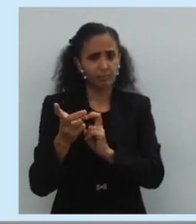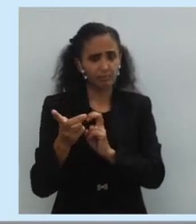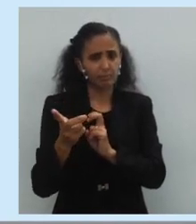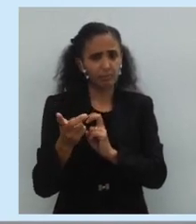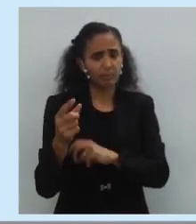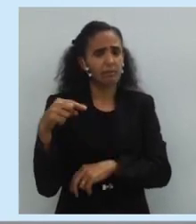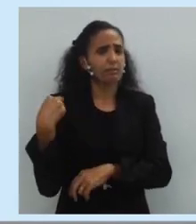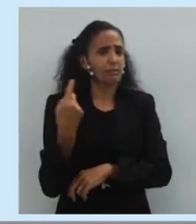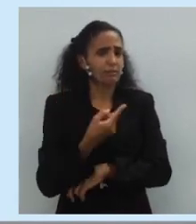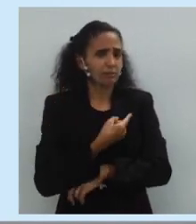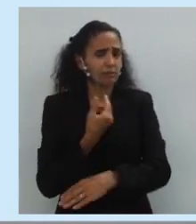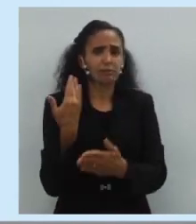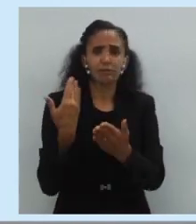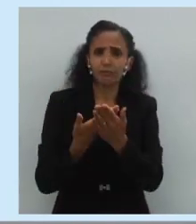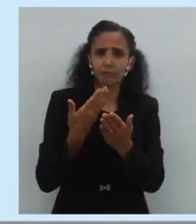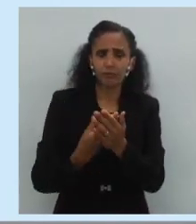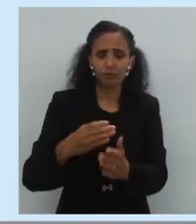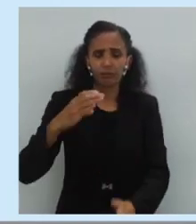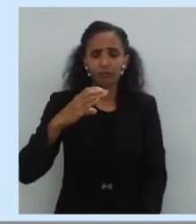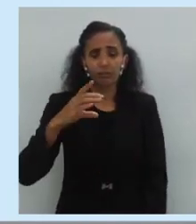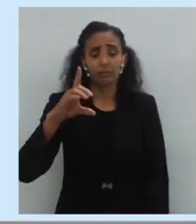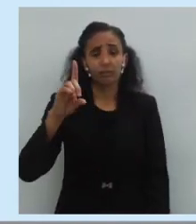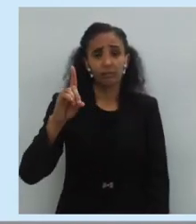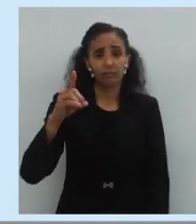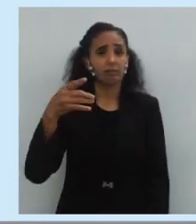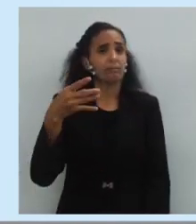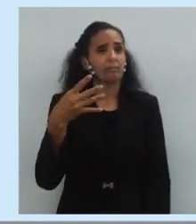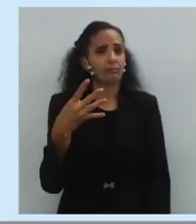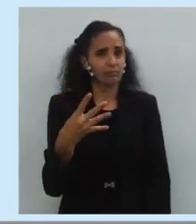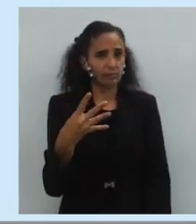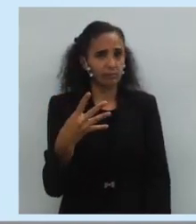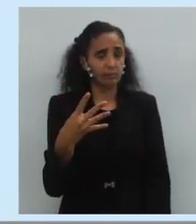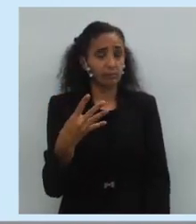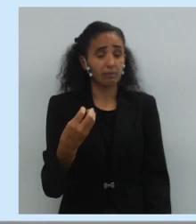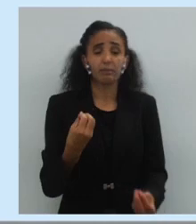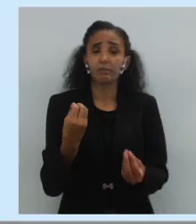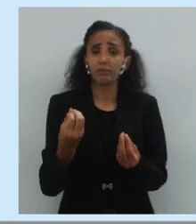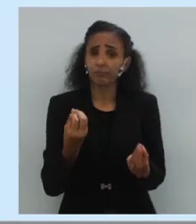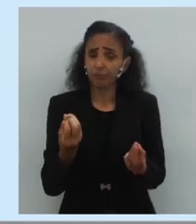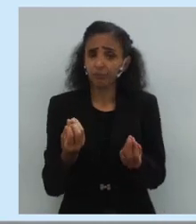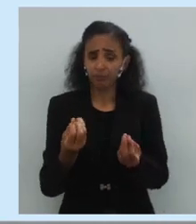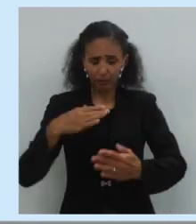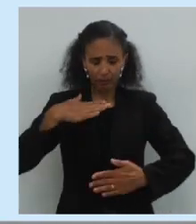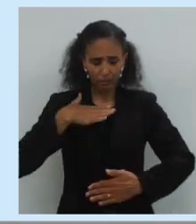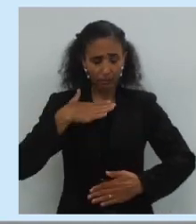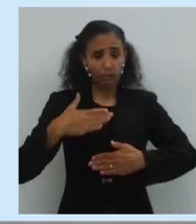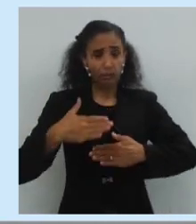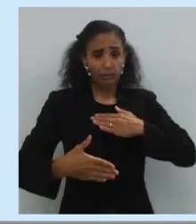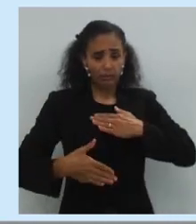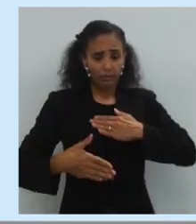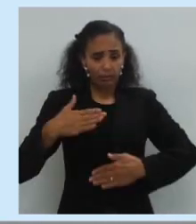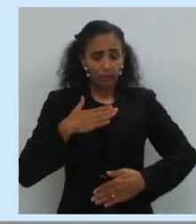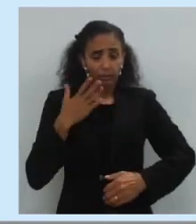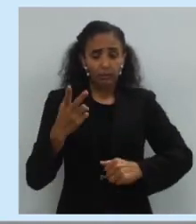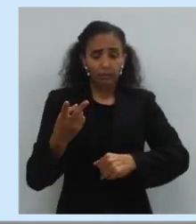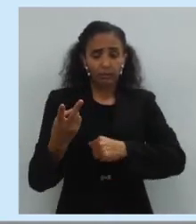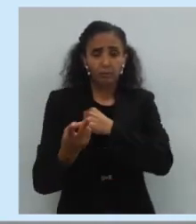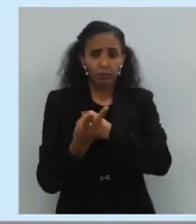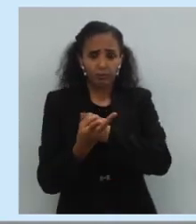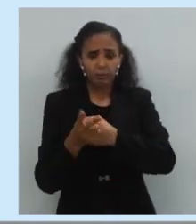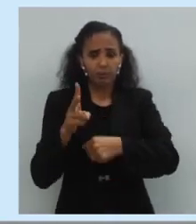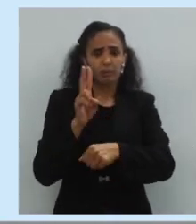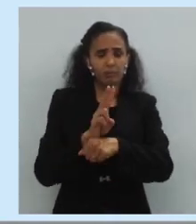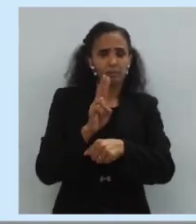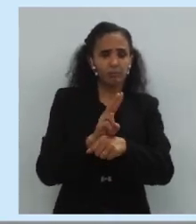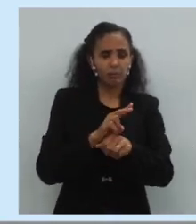a determinar o seguinte, quando a gente fala de CD4. Até que ponto o sistema imunológico